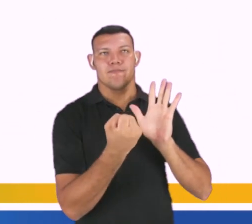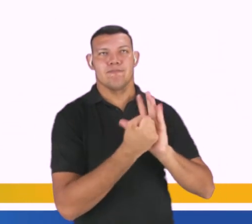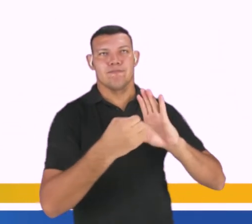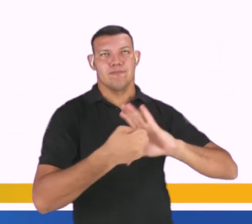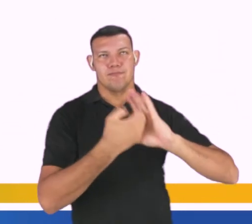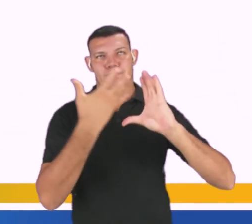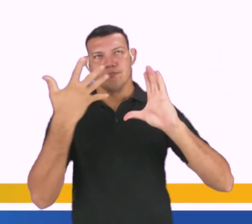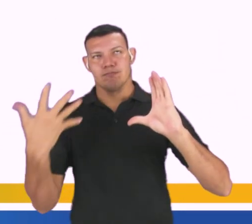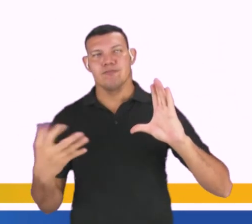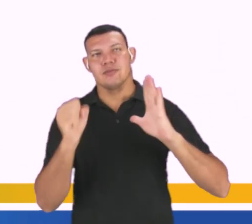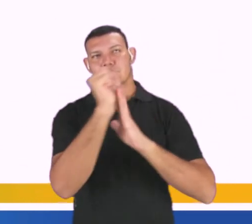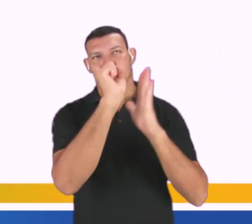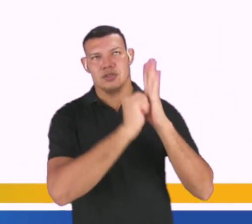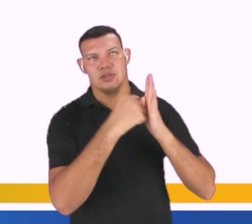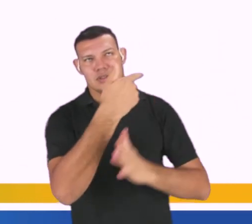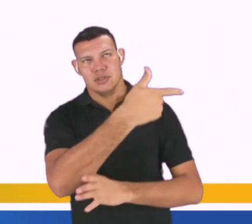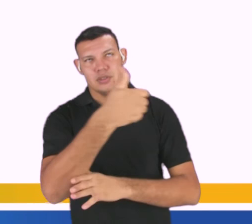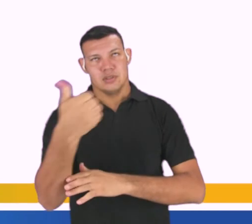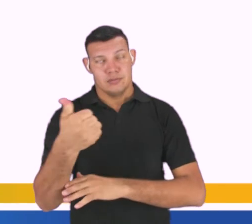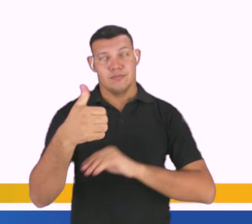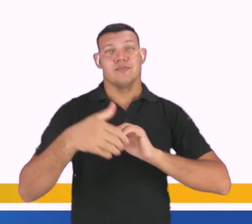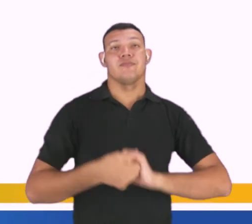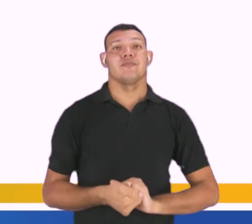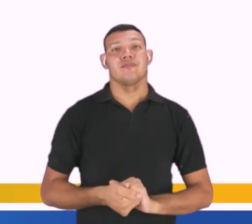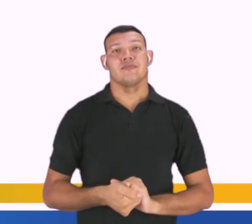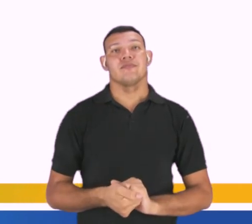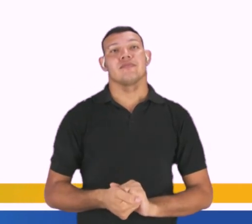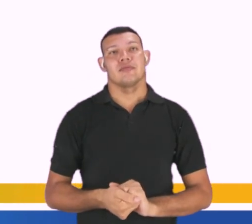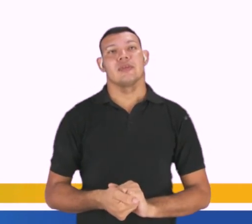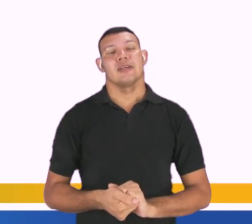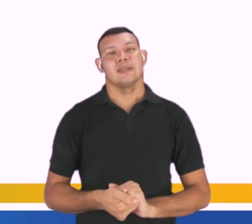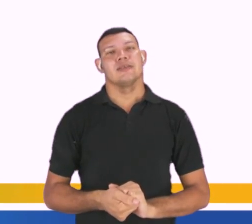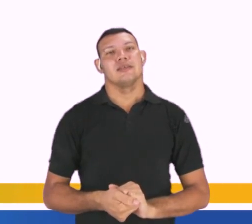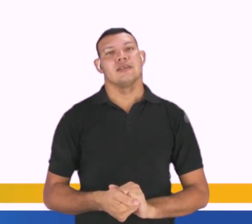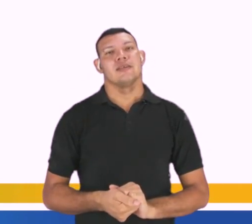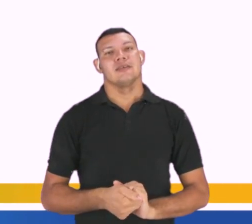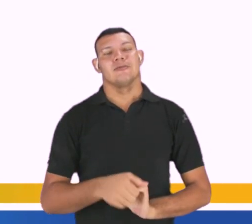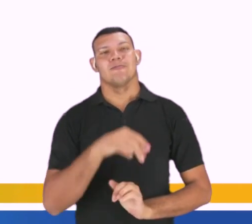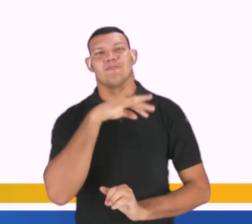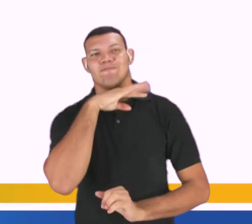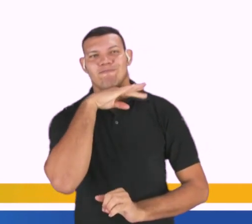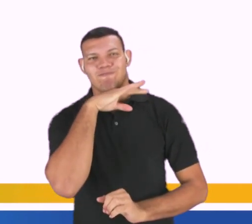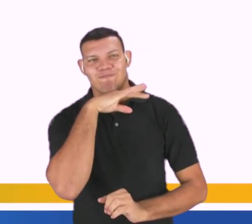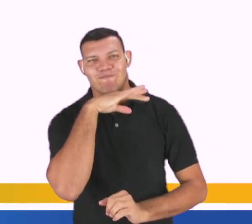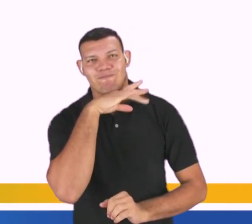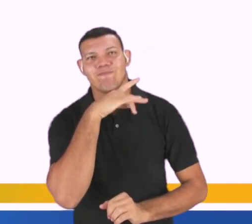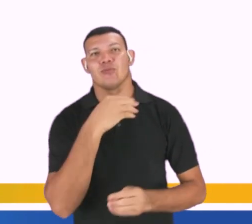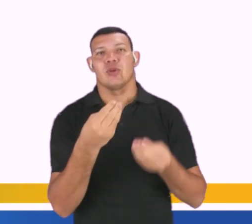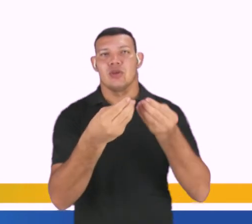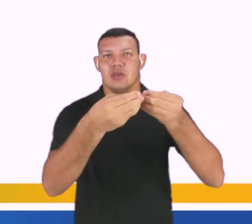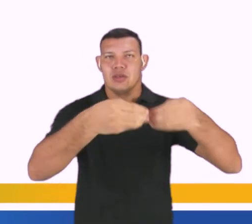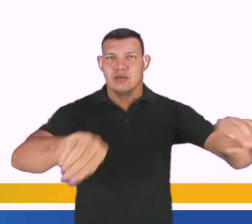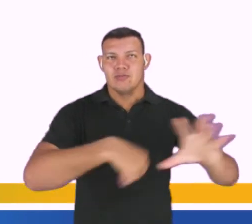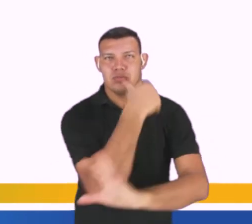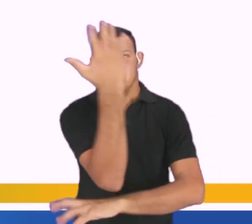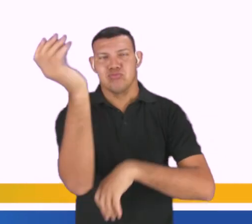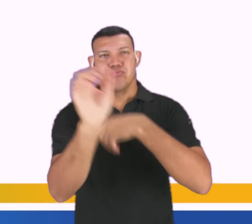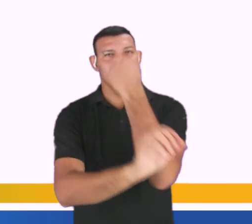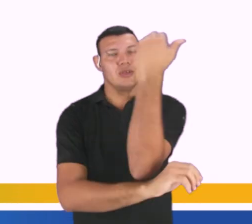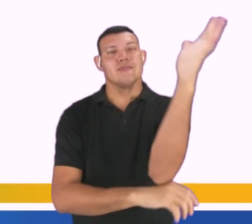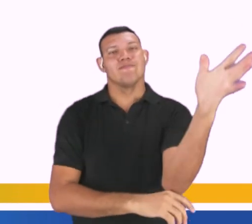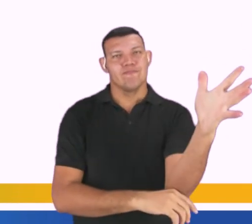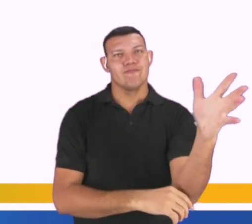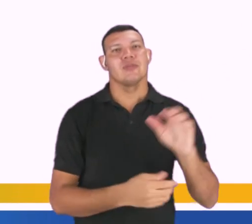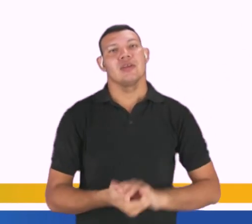século XXI, do qual nós estamos, é o agravamento de problemas ambientais que afetam a vida de milhões